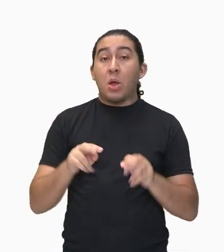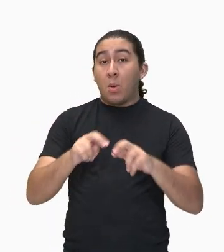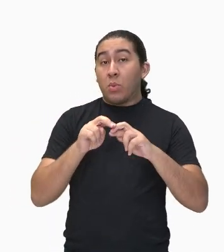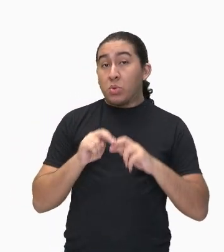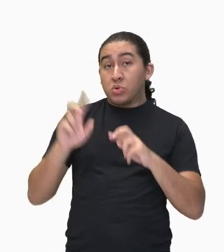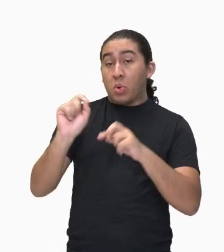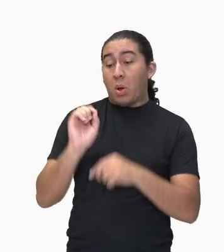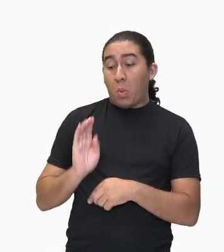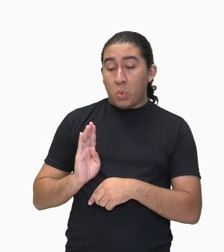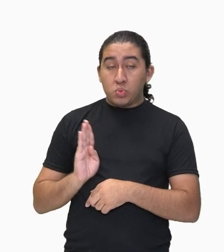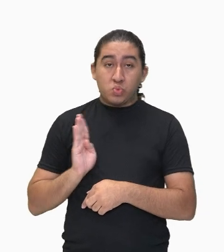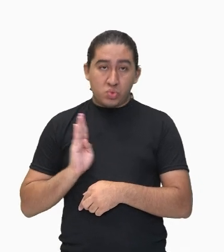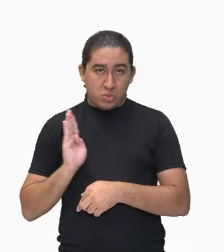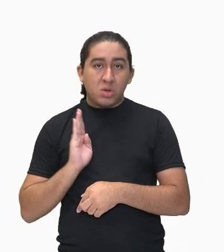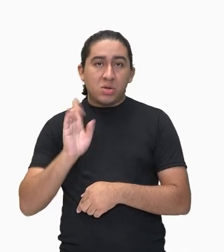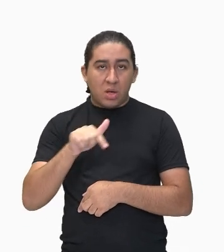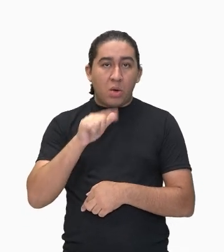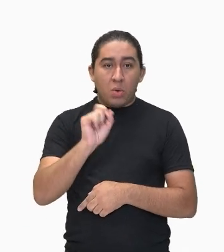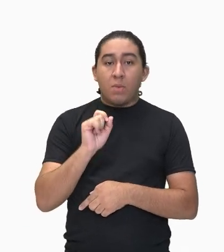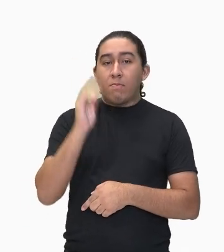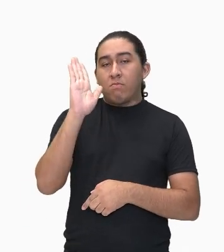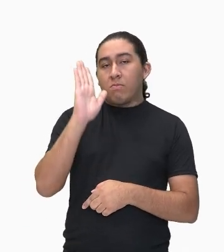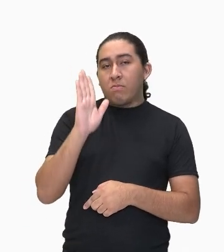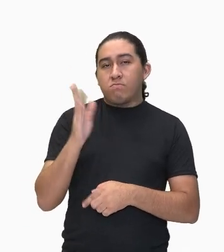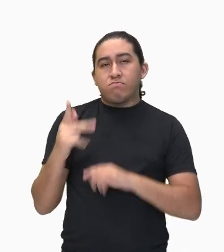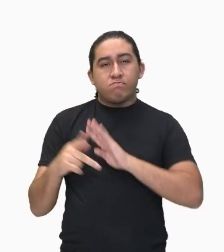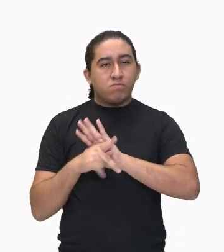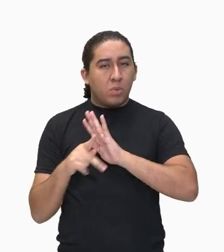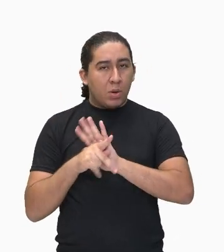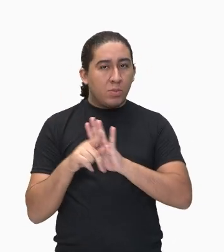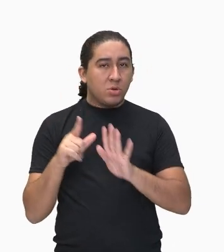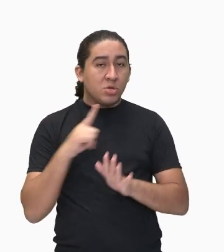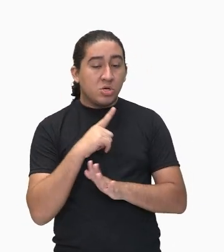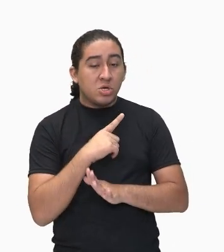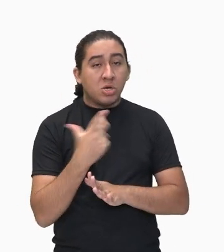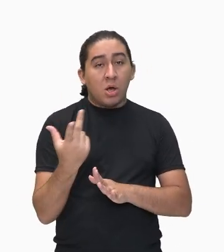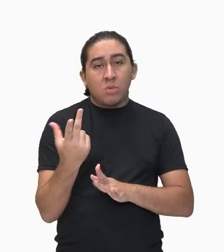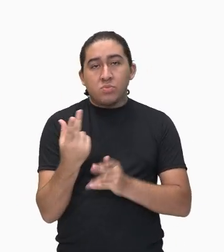burgueses, que eram os detentores do